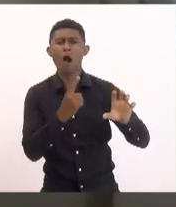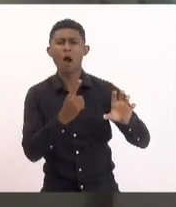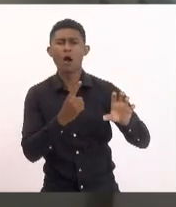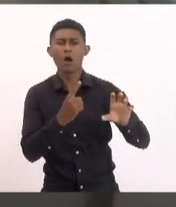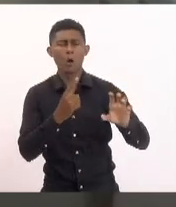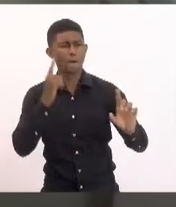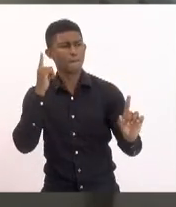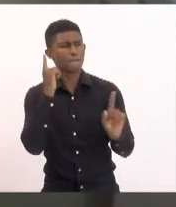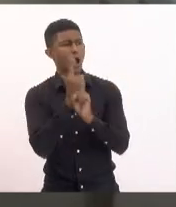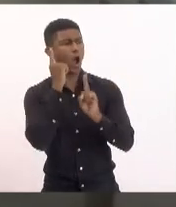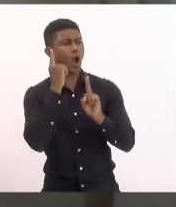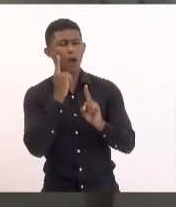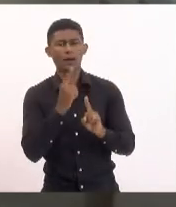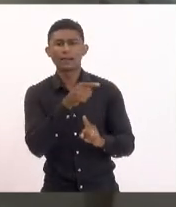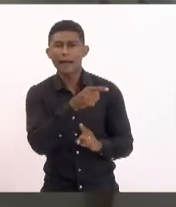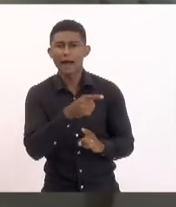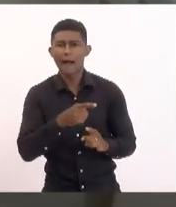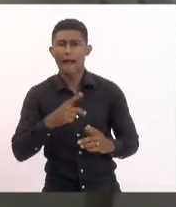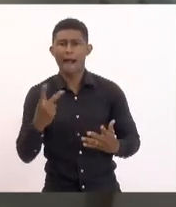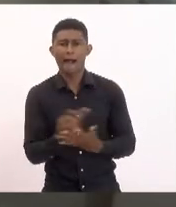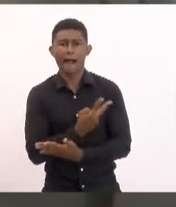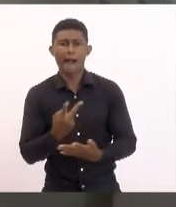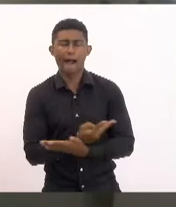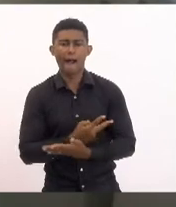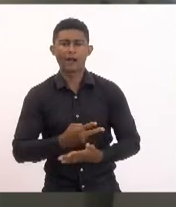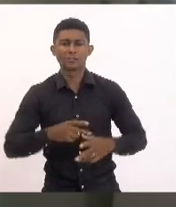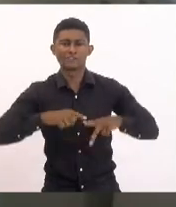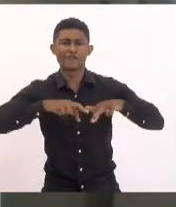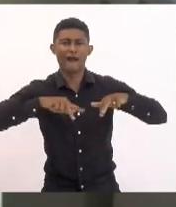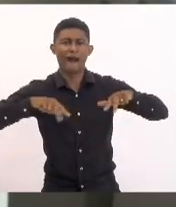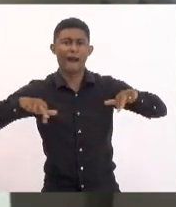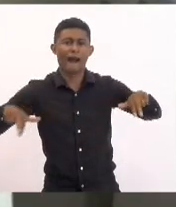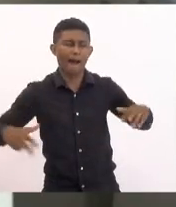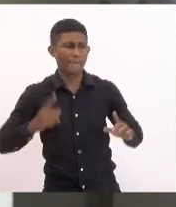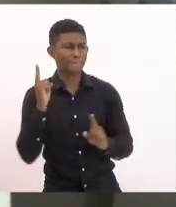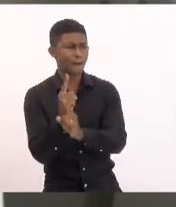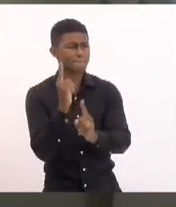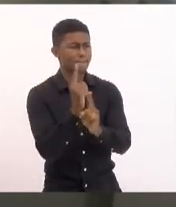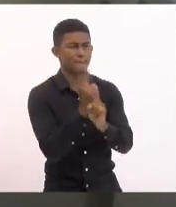constatadas fraudes e adulterações.